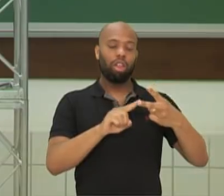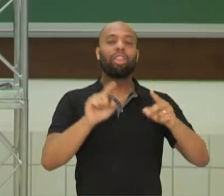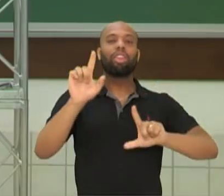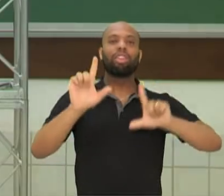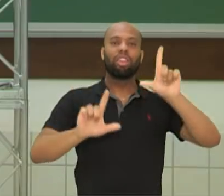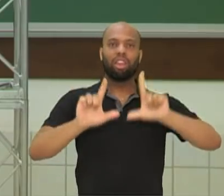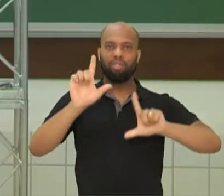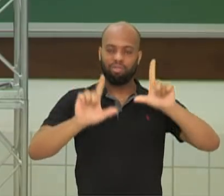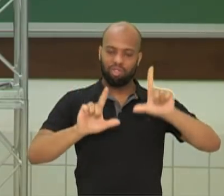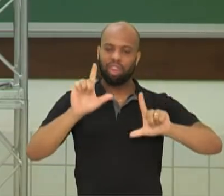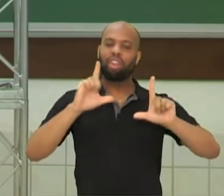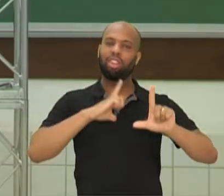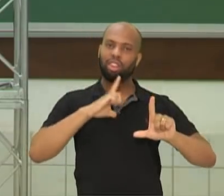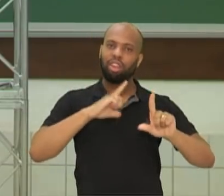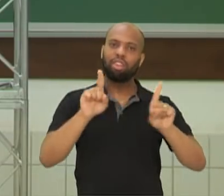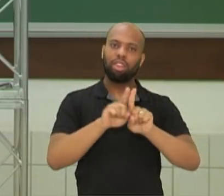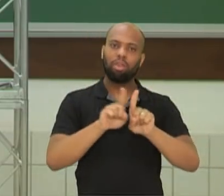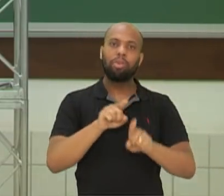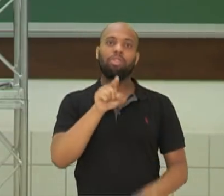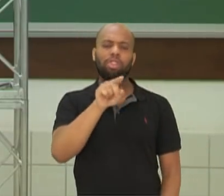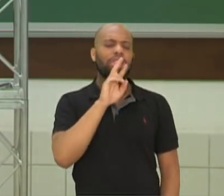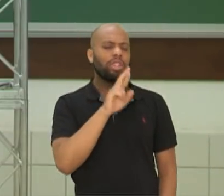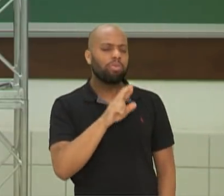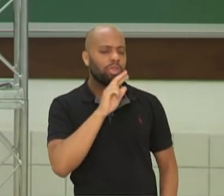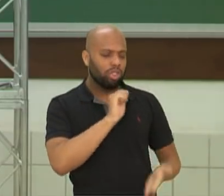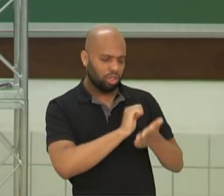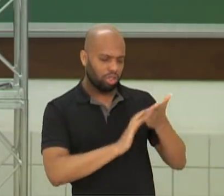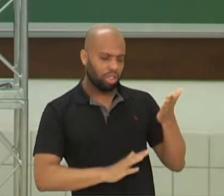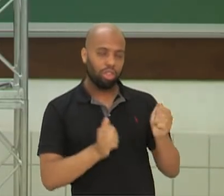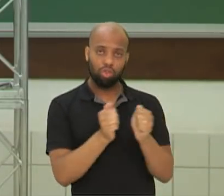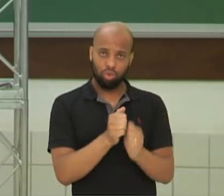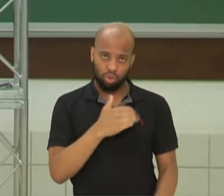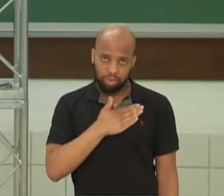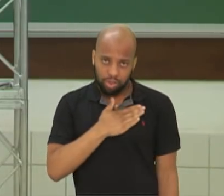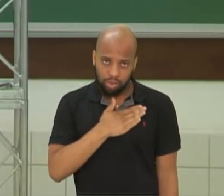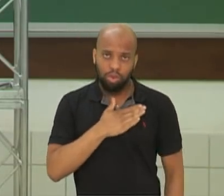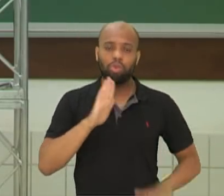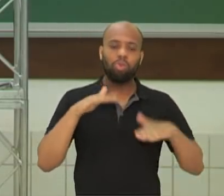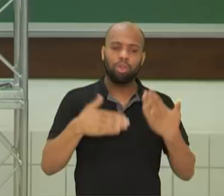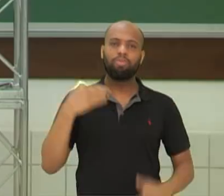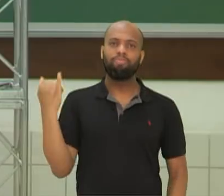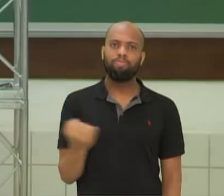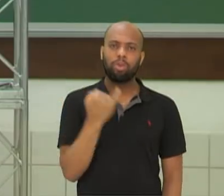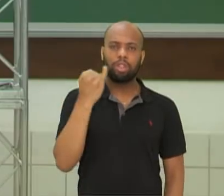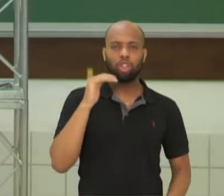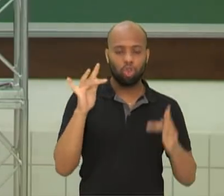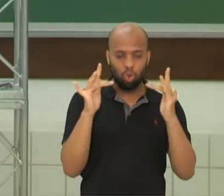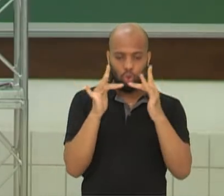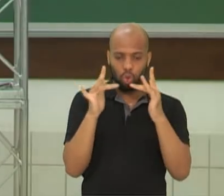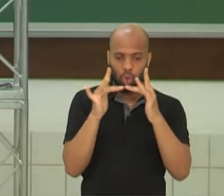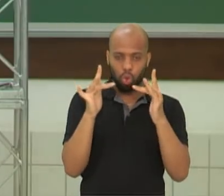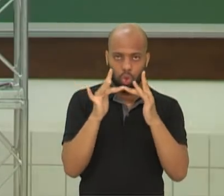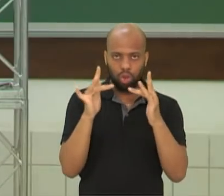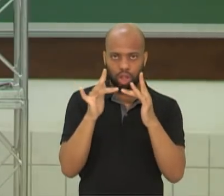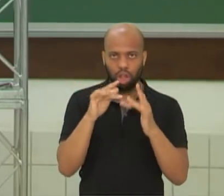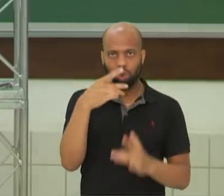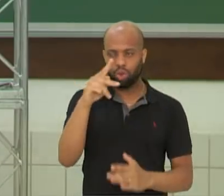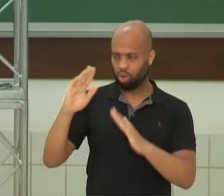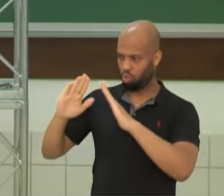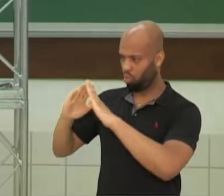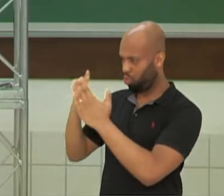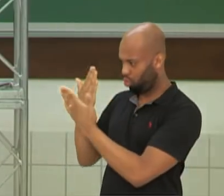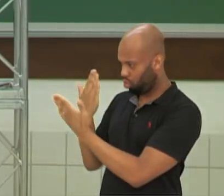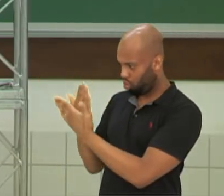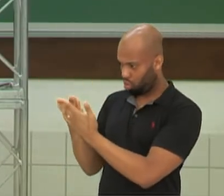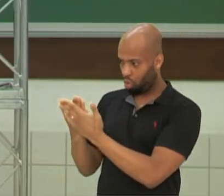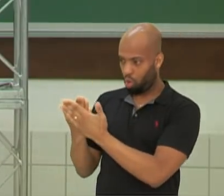TV aberta. Na TV aberta, você está resolvendo as atividades aqui com o professor, é importante entrar em contato com a sua escola para